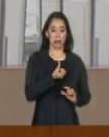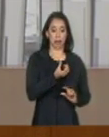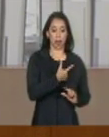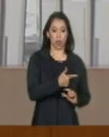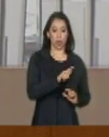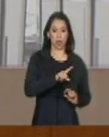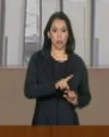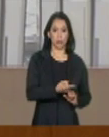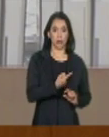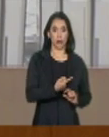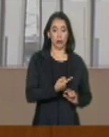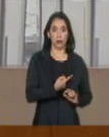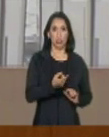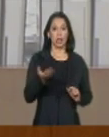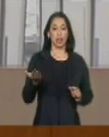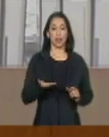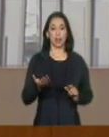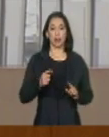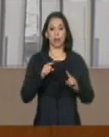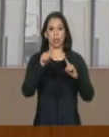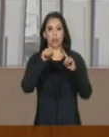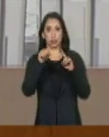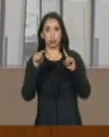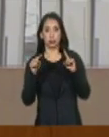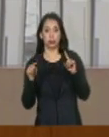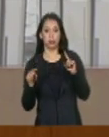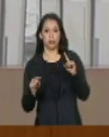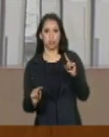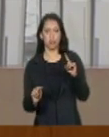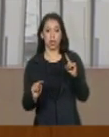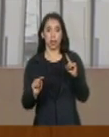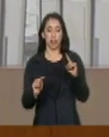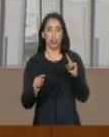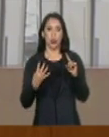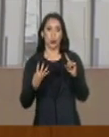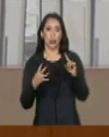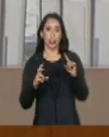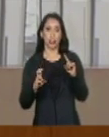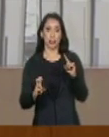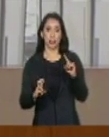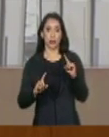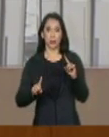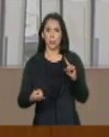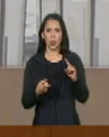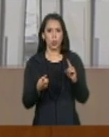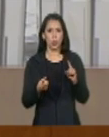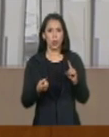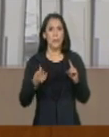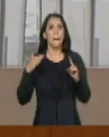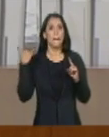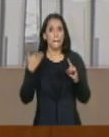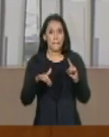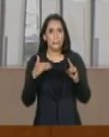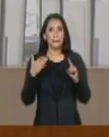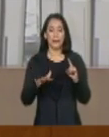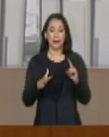aí ter que se registrar. Olha, diminuiu para 45, ainda é uma catástrofe.